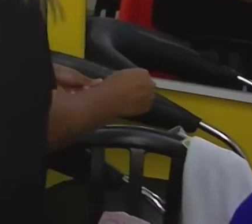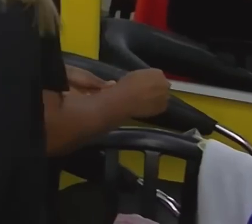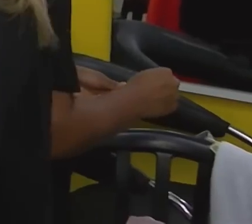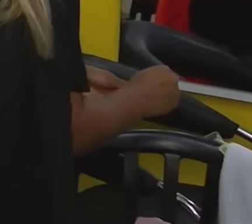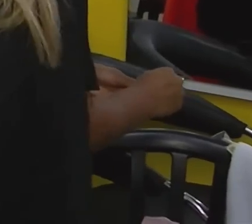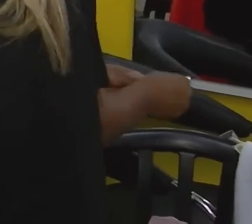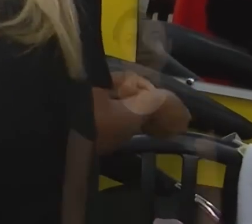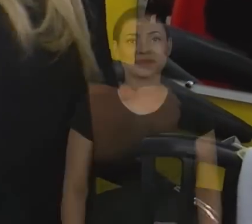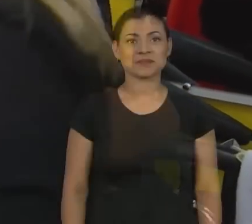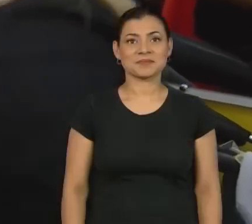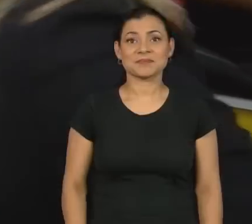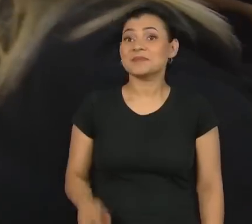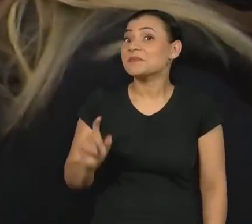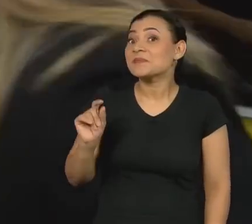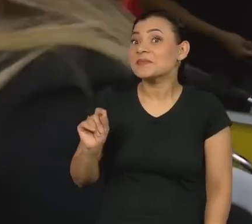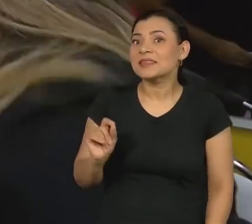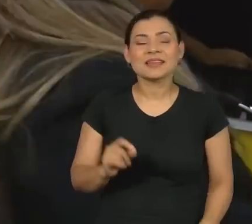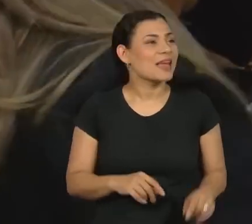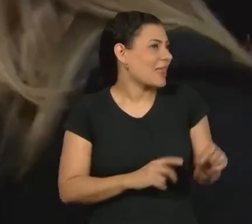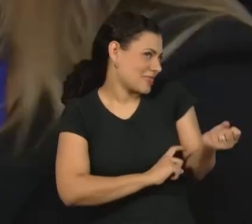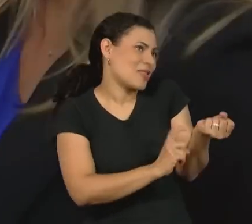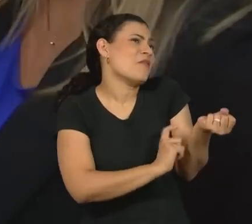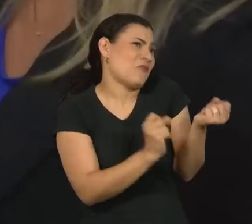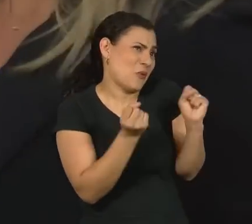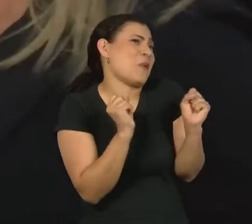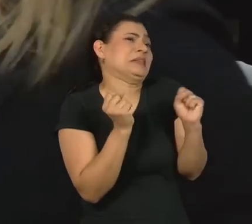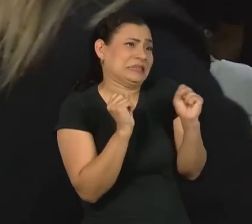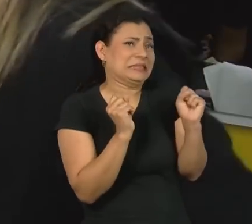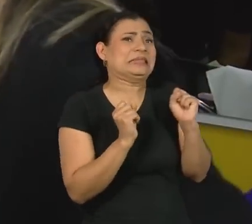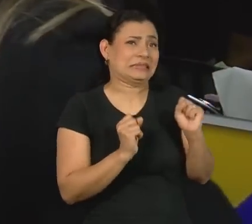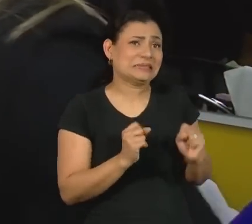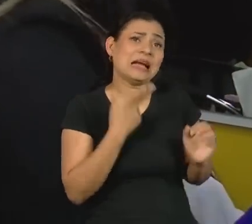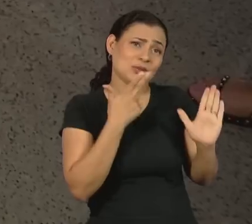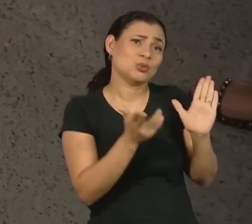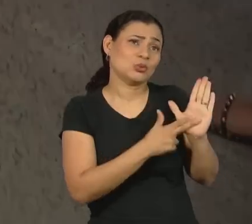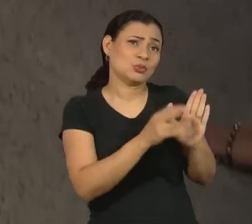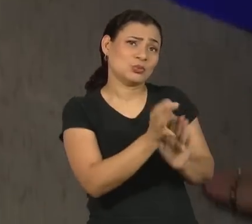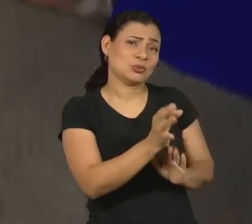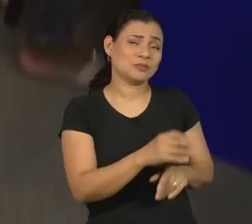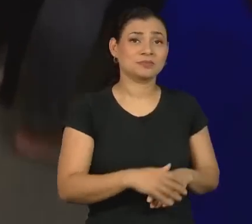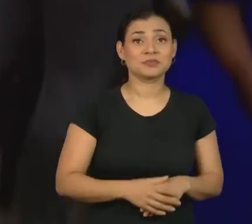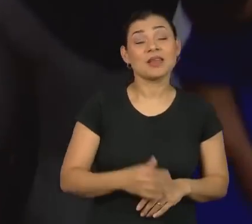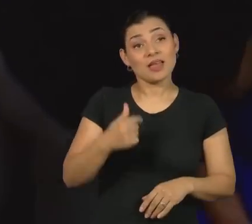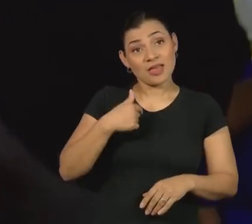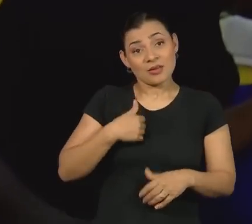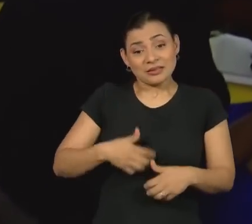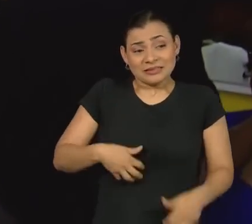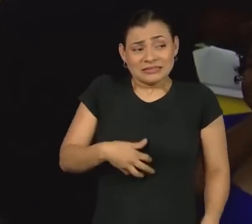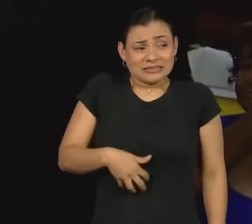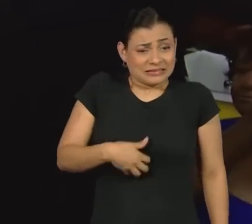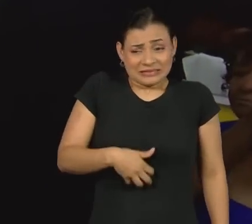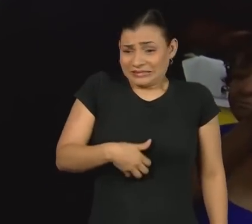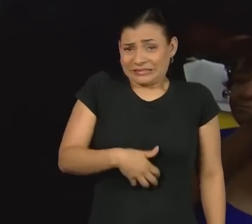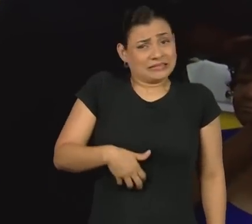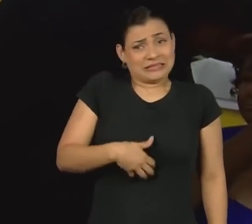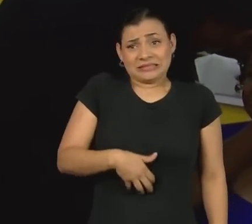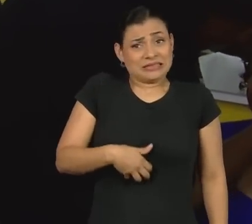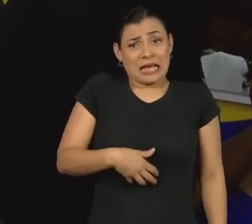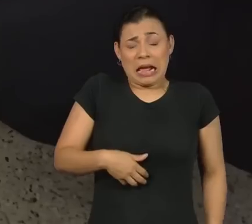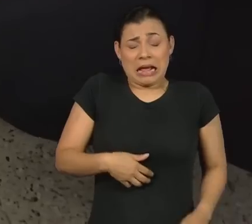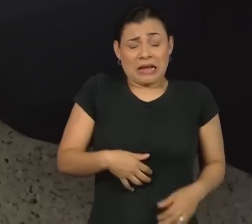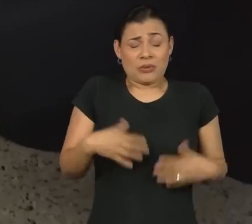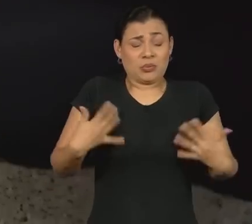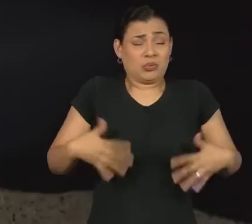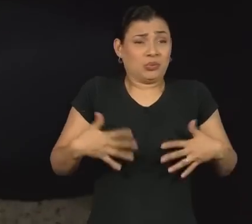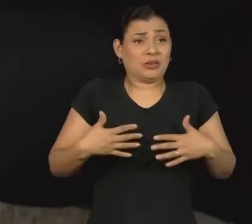E aí, meninas? Nervosa. Devo confessar que estou nervosa. É um frio no estômago. É borboletas no estômago,